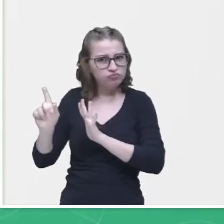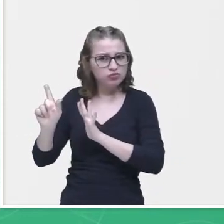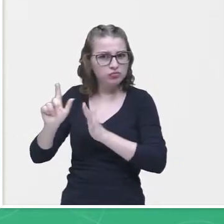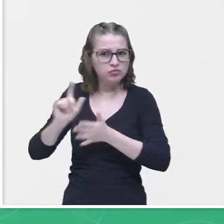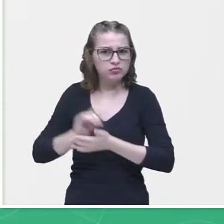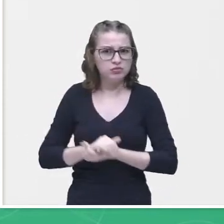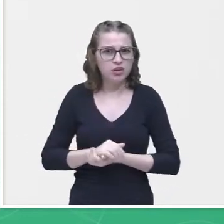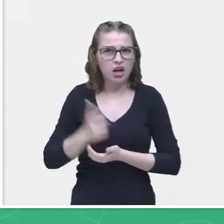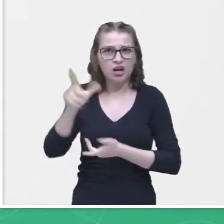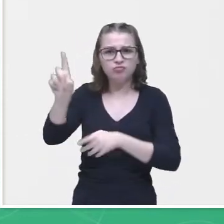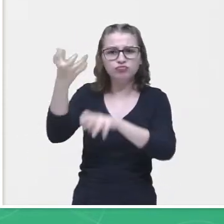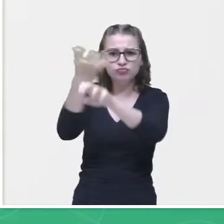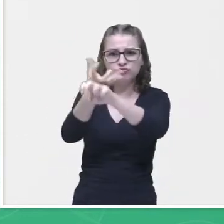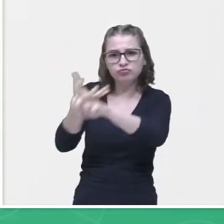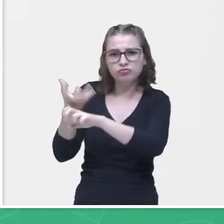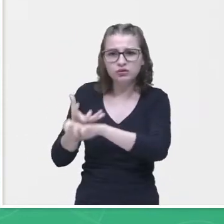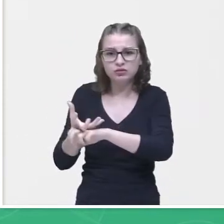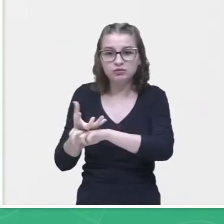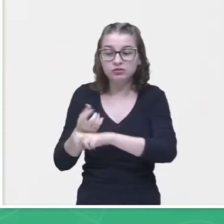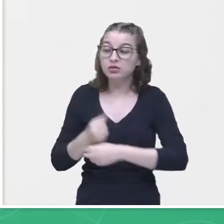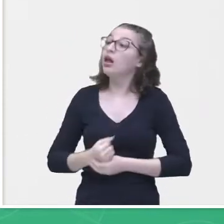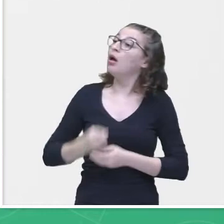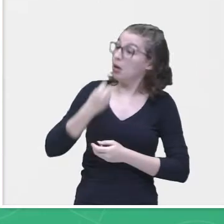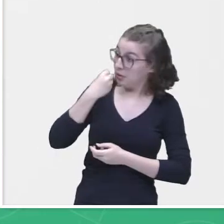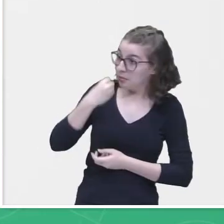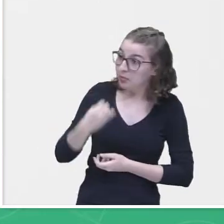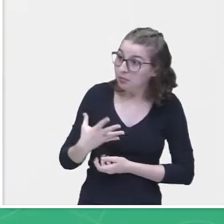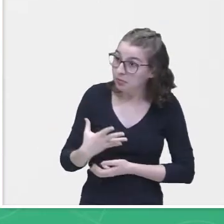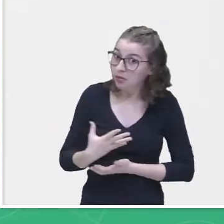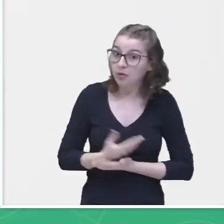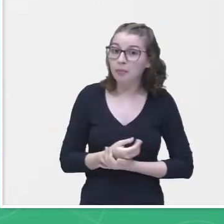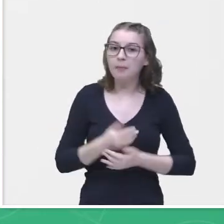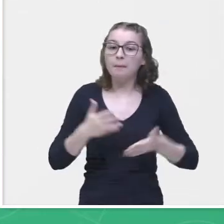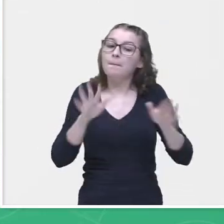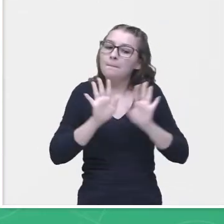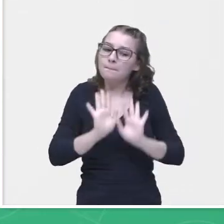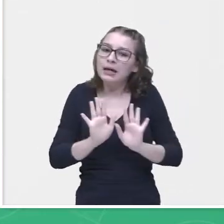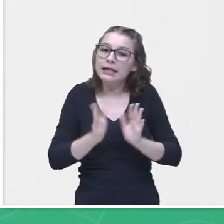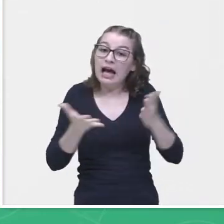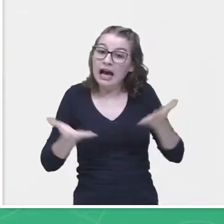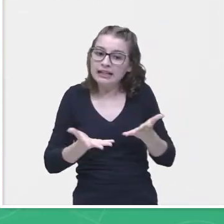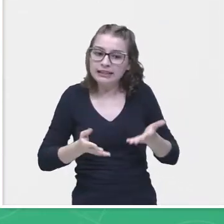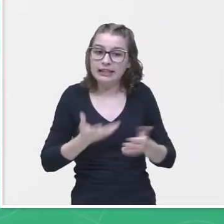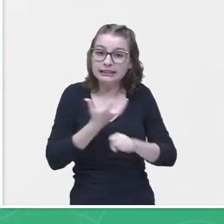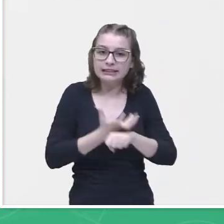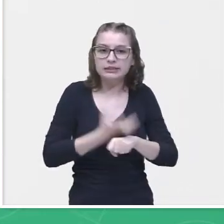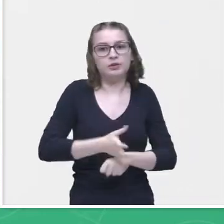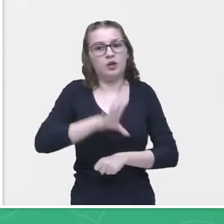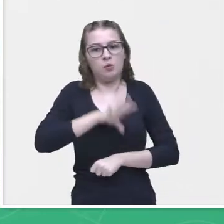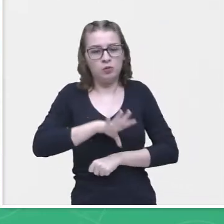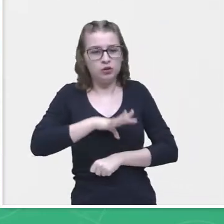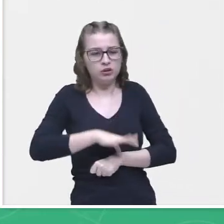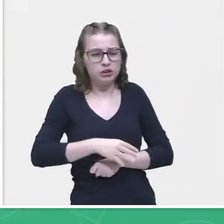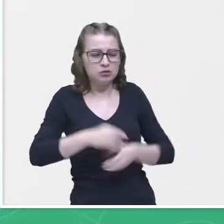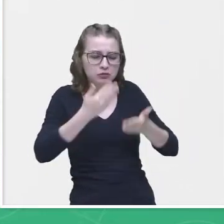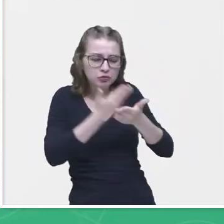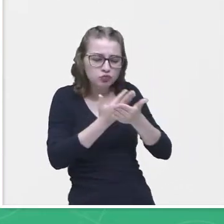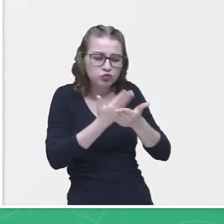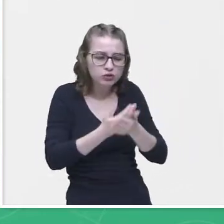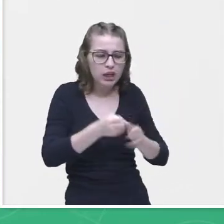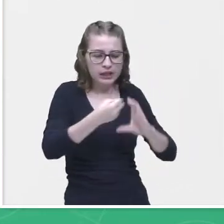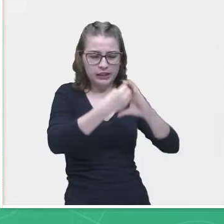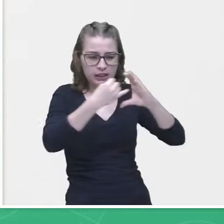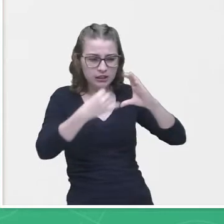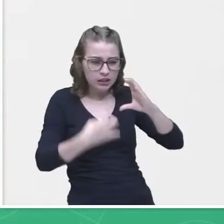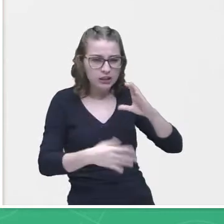componentes curriculares. Ótimo, mas é aqui que a gente geralmente vê a característica, a gente vê a estrutura. Então, quando